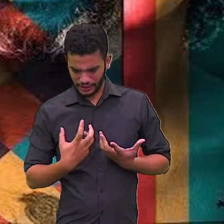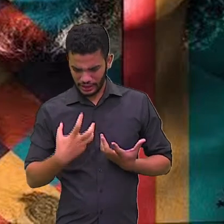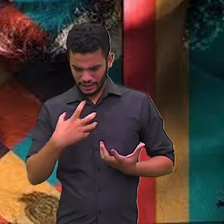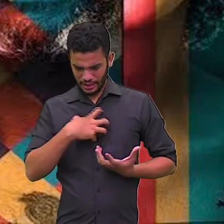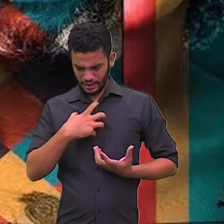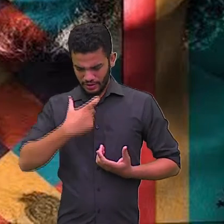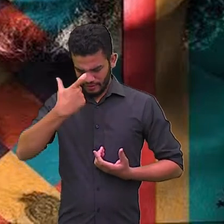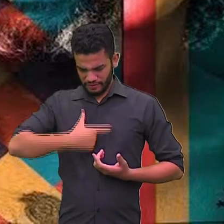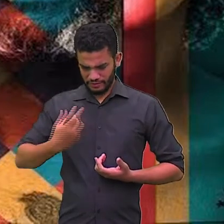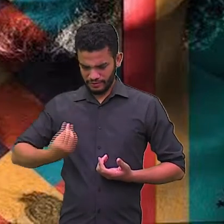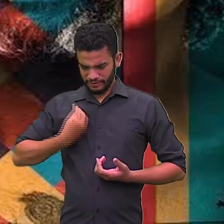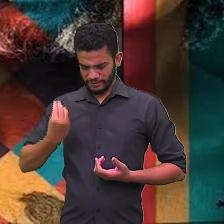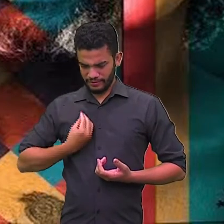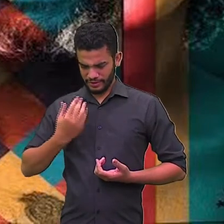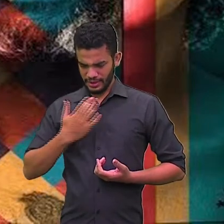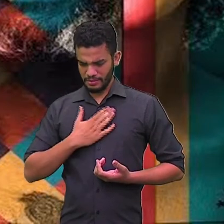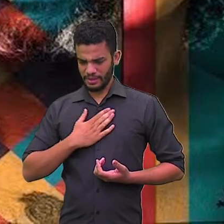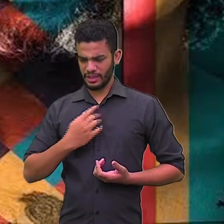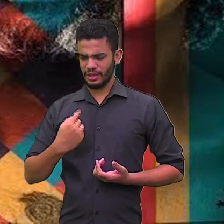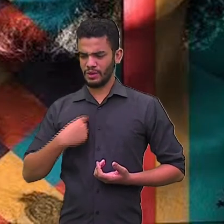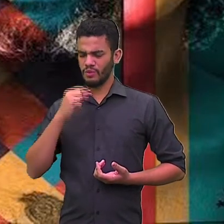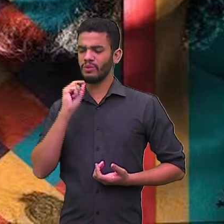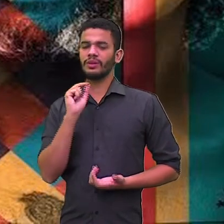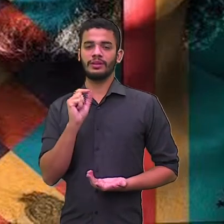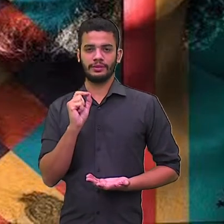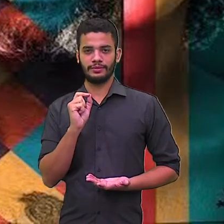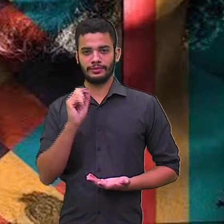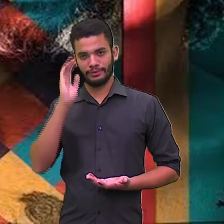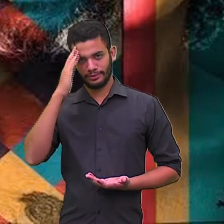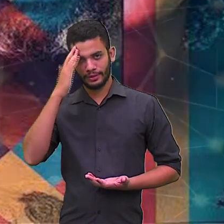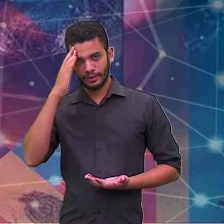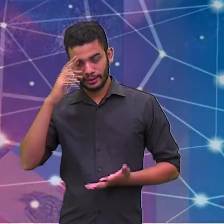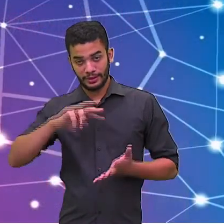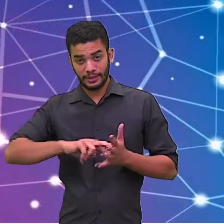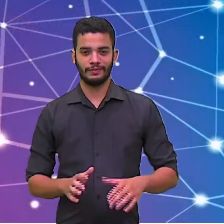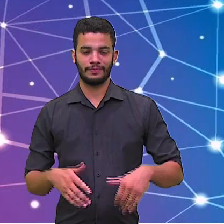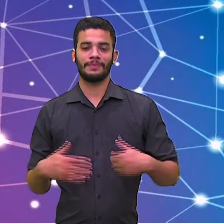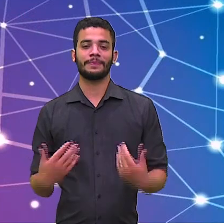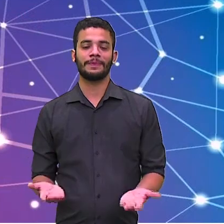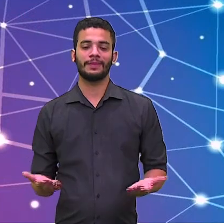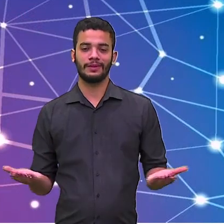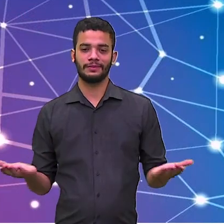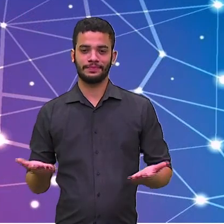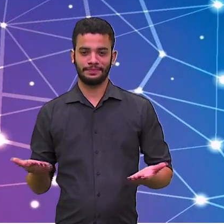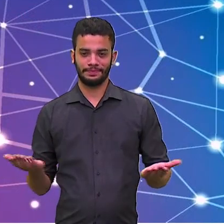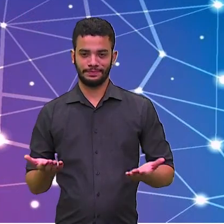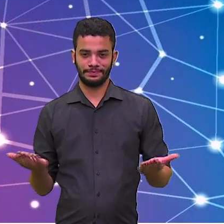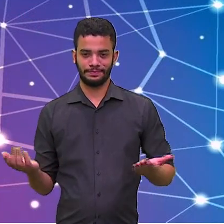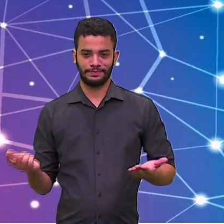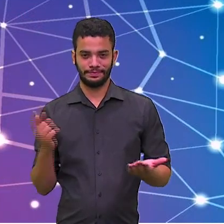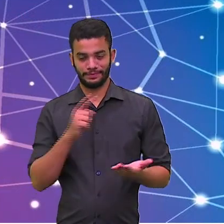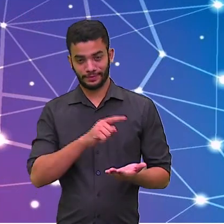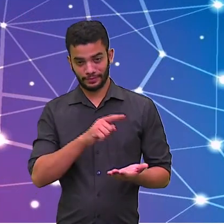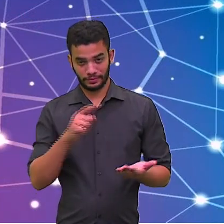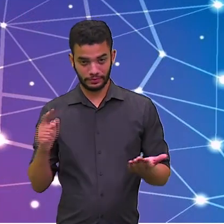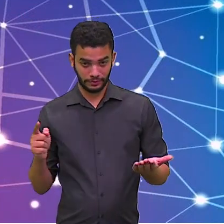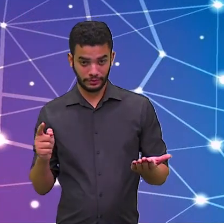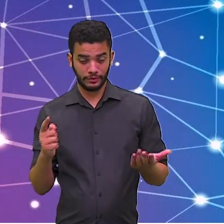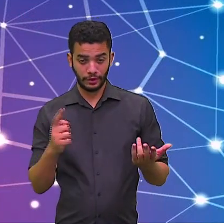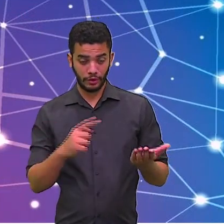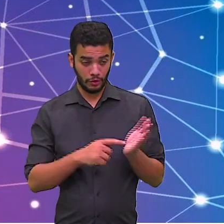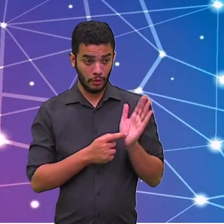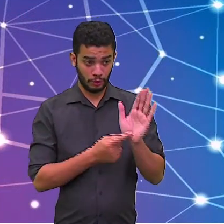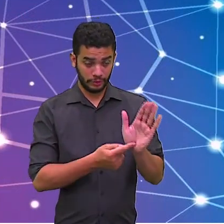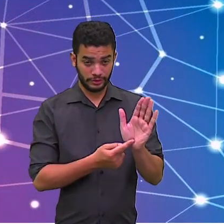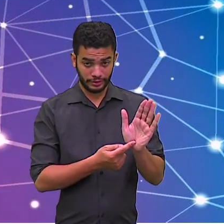de conhecimento, de pertencimento. E agora, estudante, eu apresento essa cartilha da